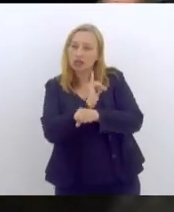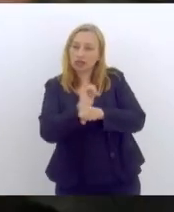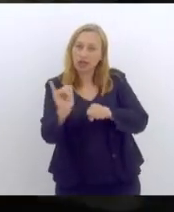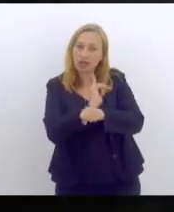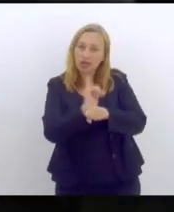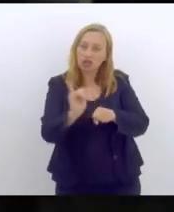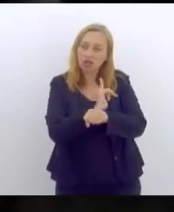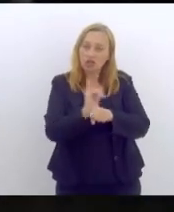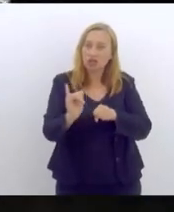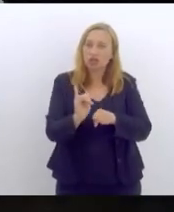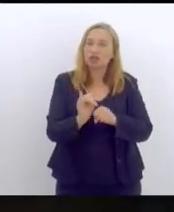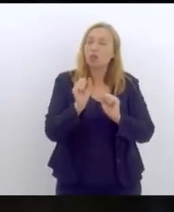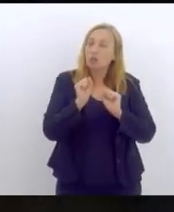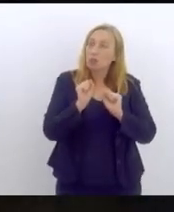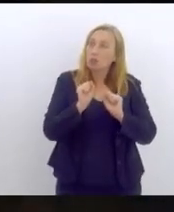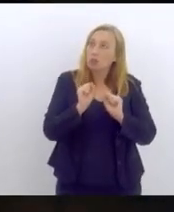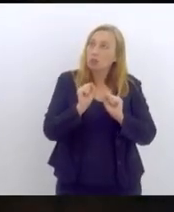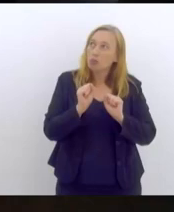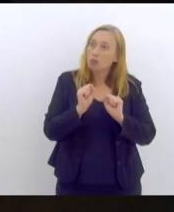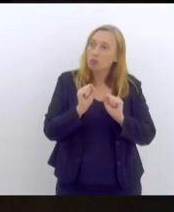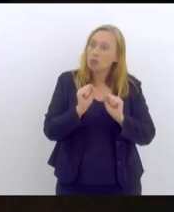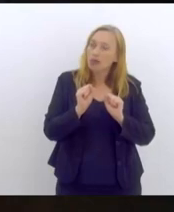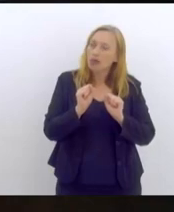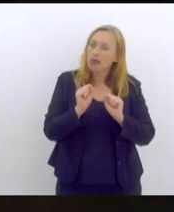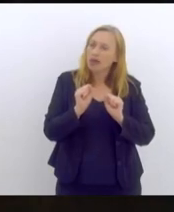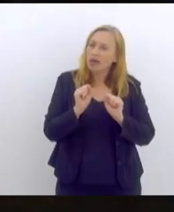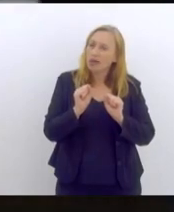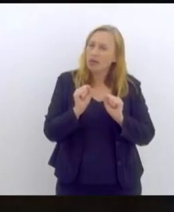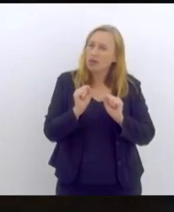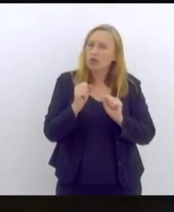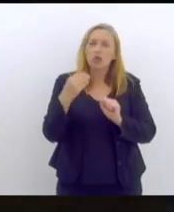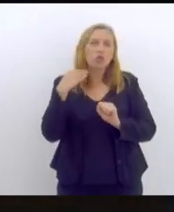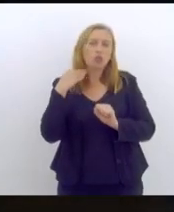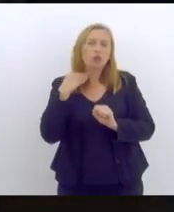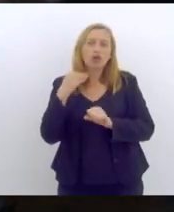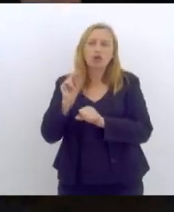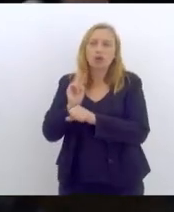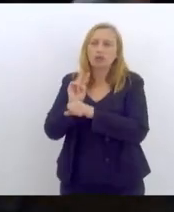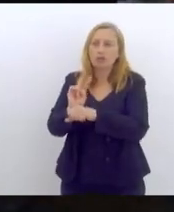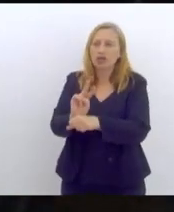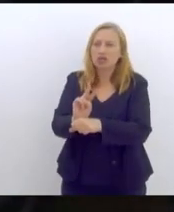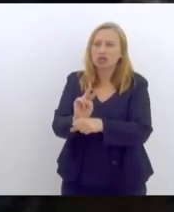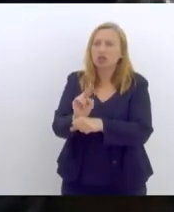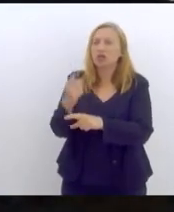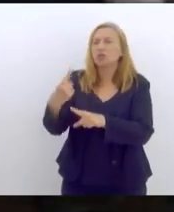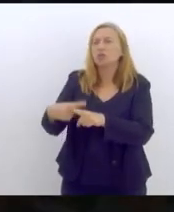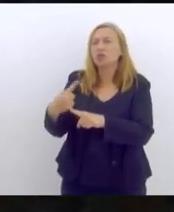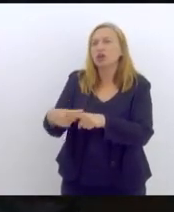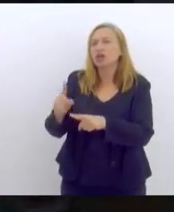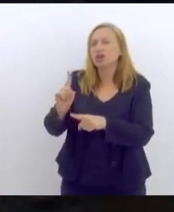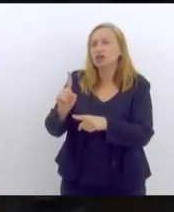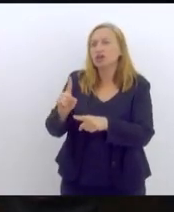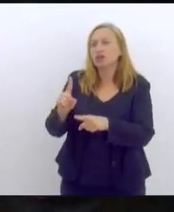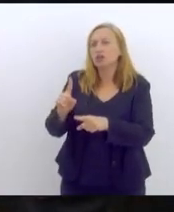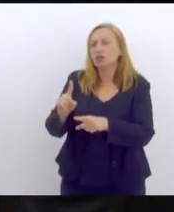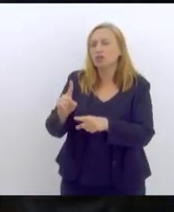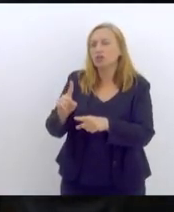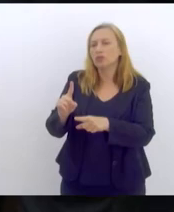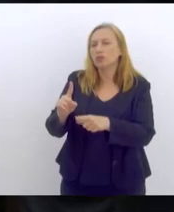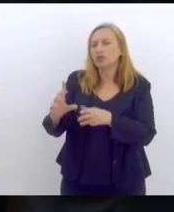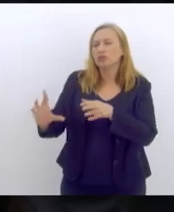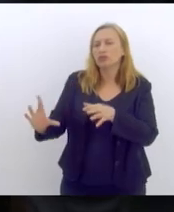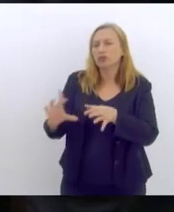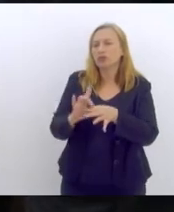maneira onde, talvez, quem saiba, o banco que empresta, por que não creditar na conta onde